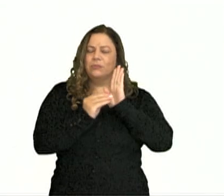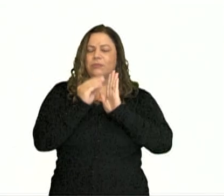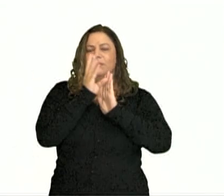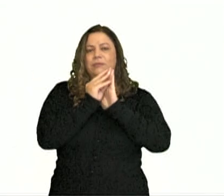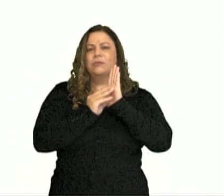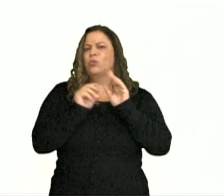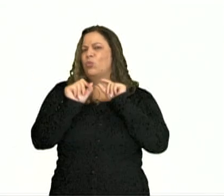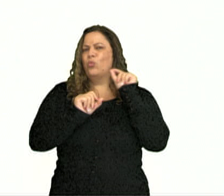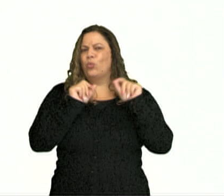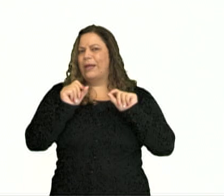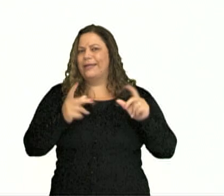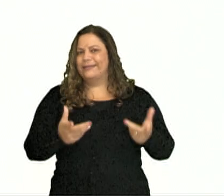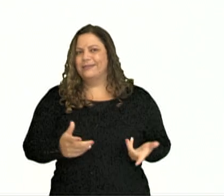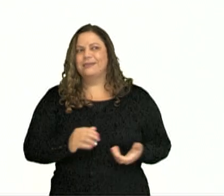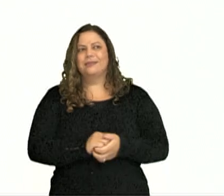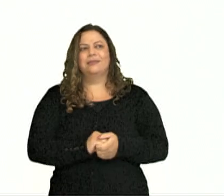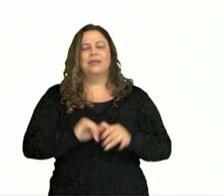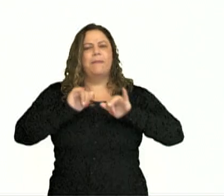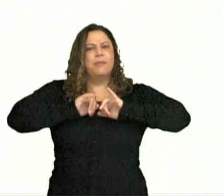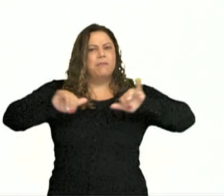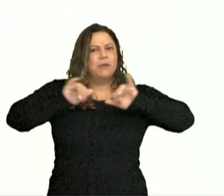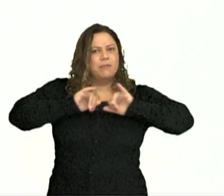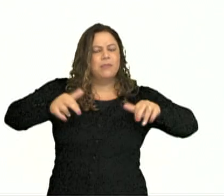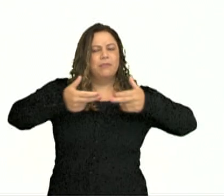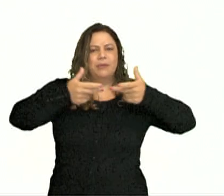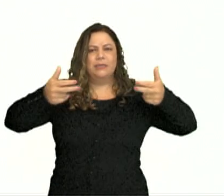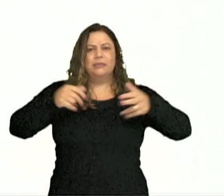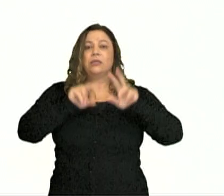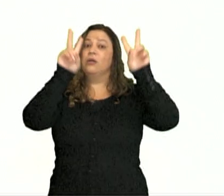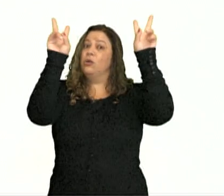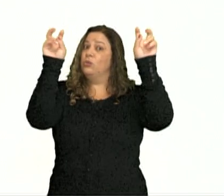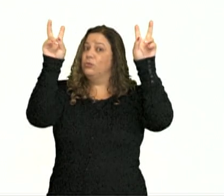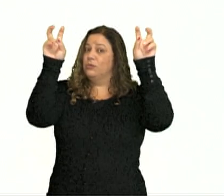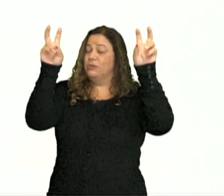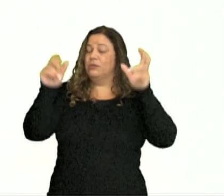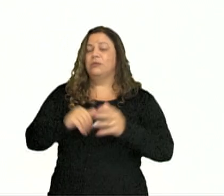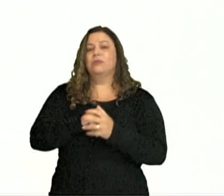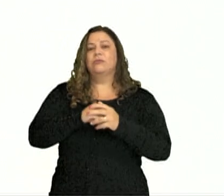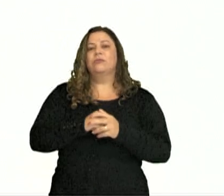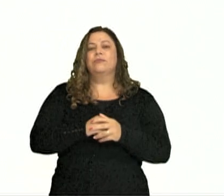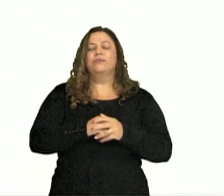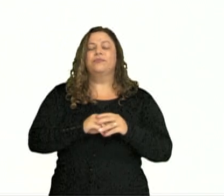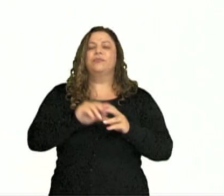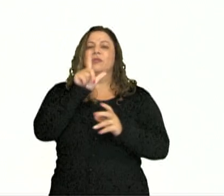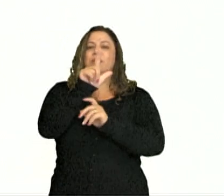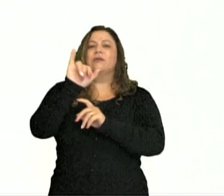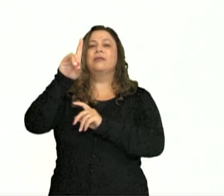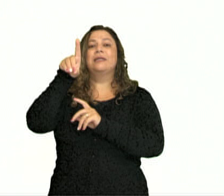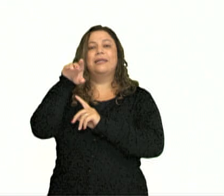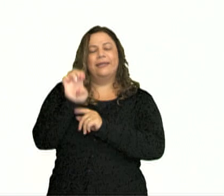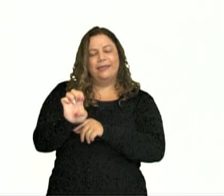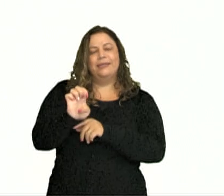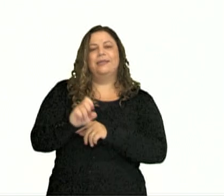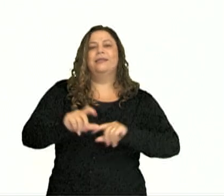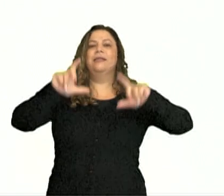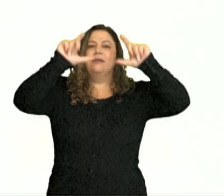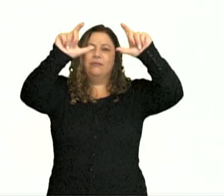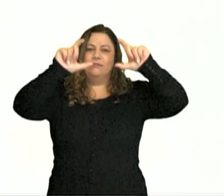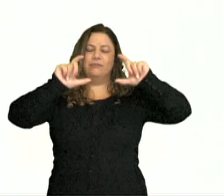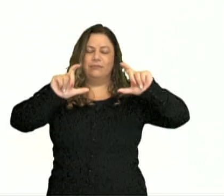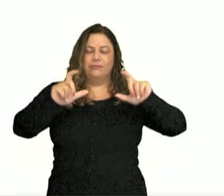Que elementos? Manchete, título, lead e o corpo da reportagem.